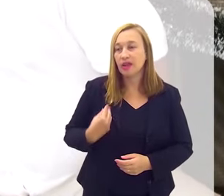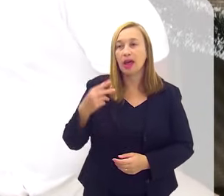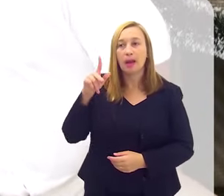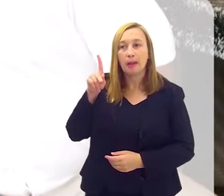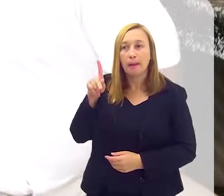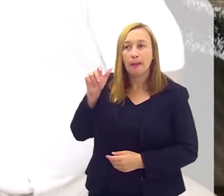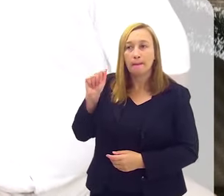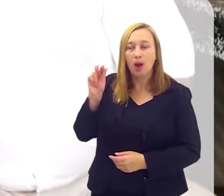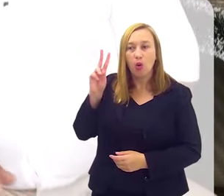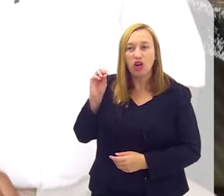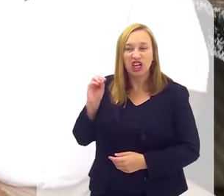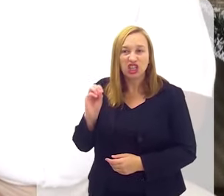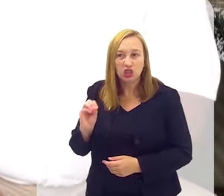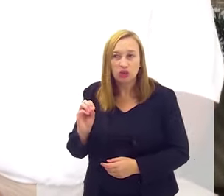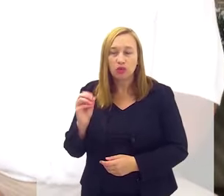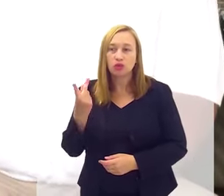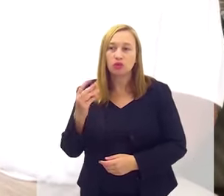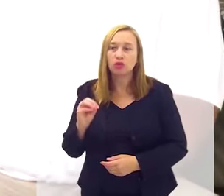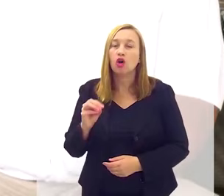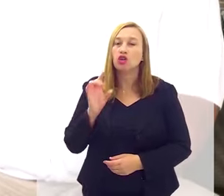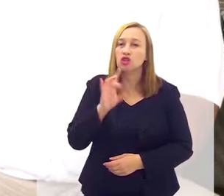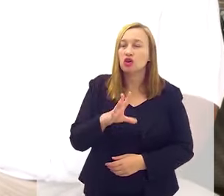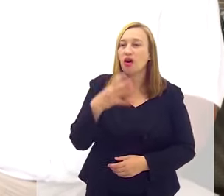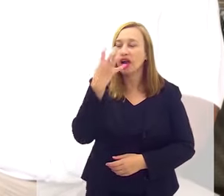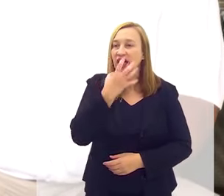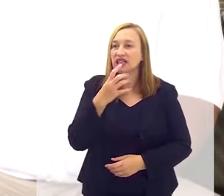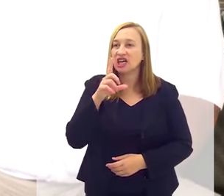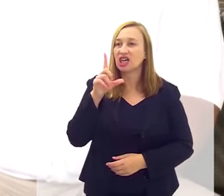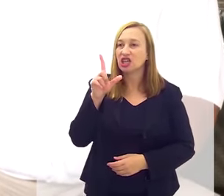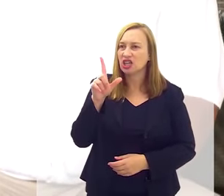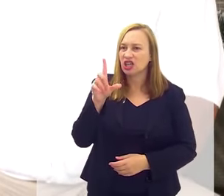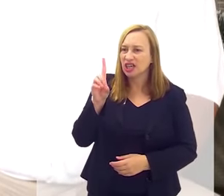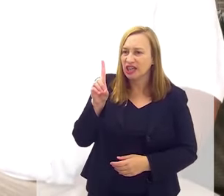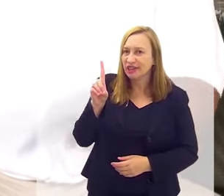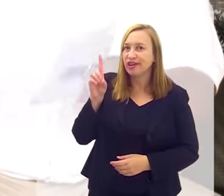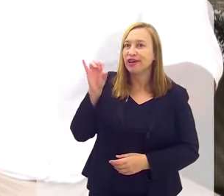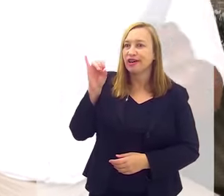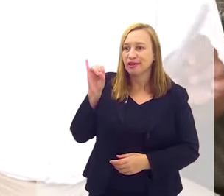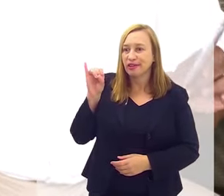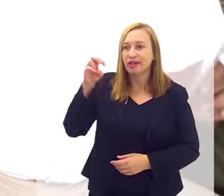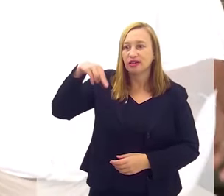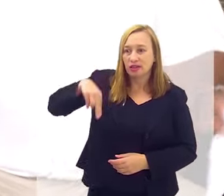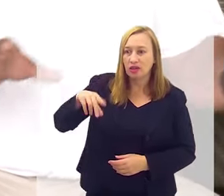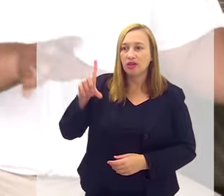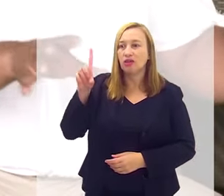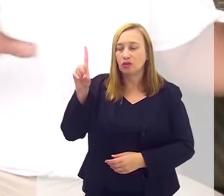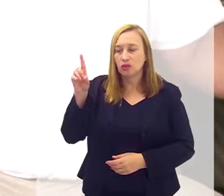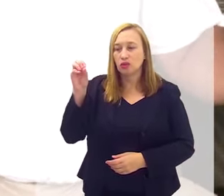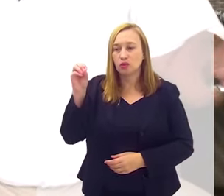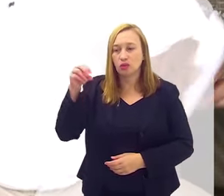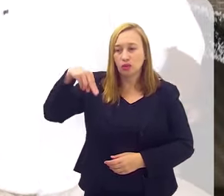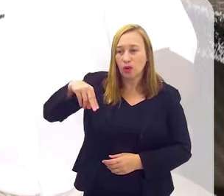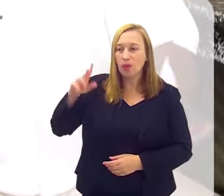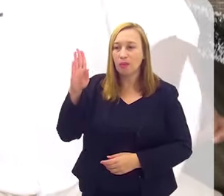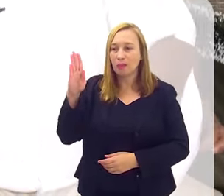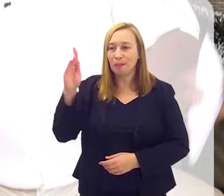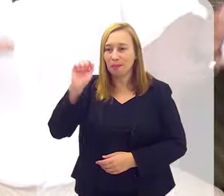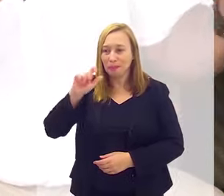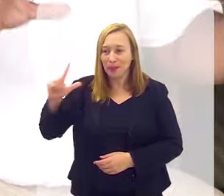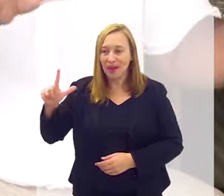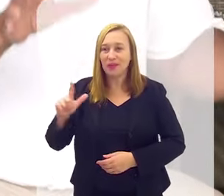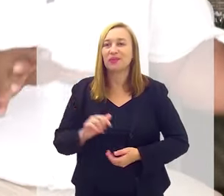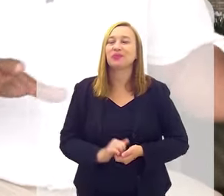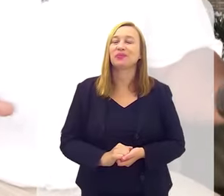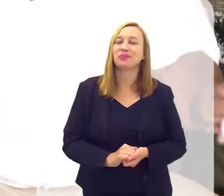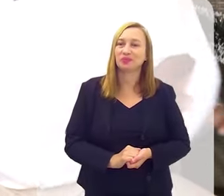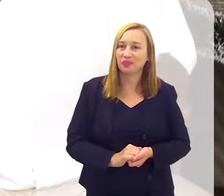marcou no natal você o Paulinho só sabe cantar gingobel eu não aguento mais ele ve dentro do carro cantando gingobel uma